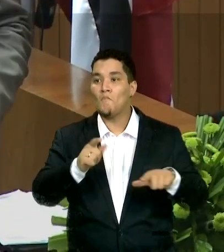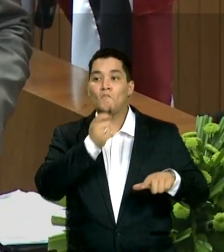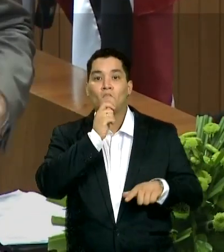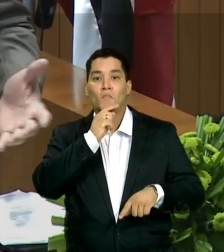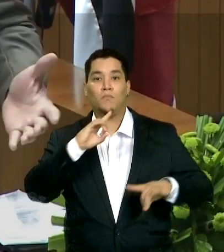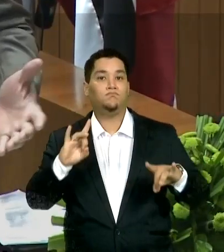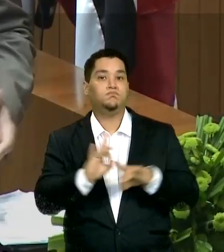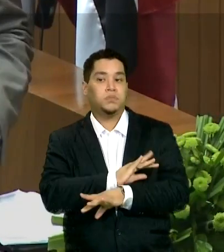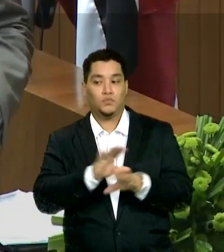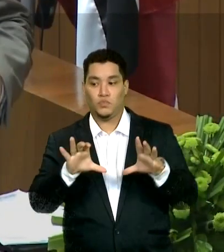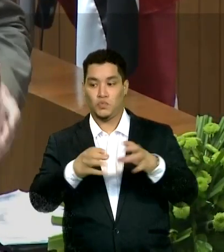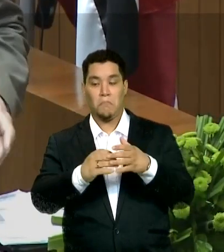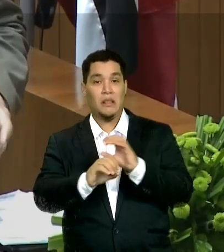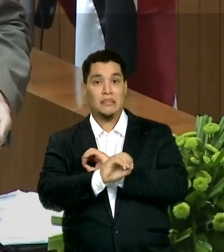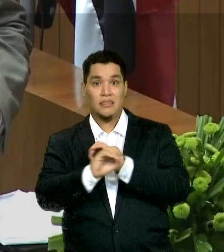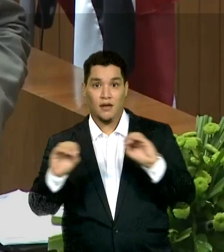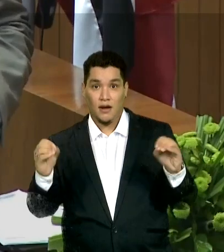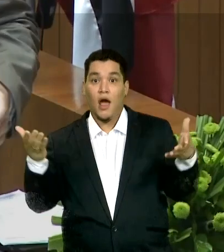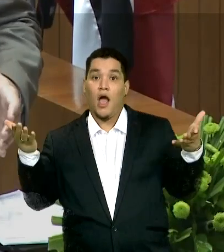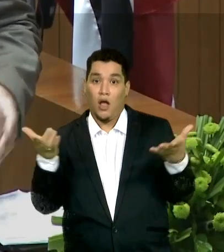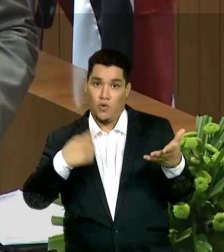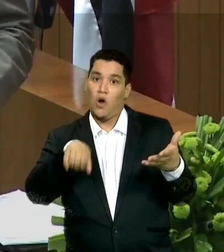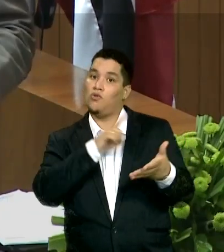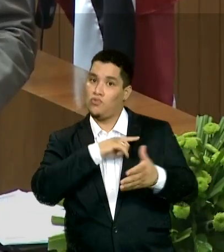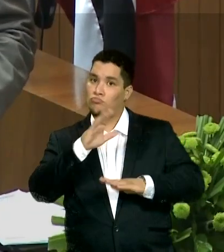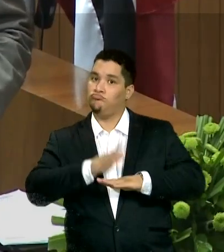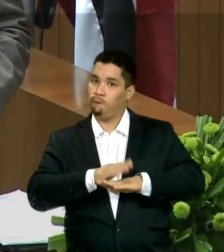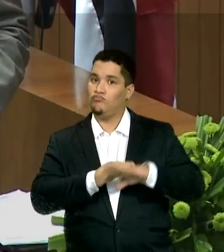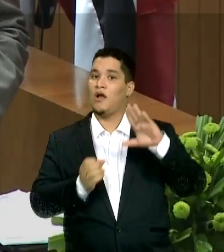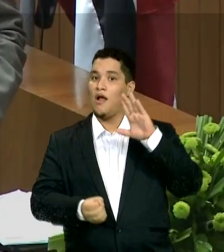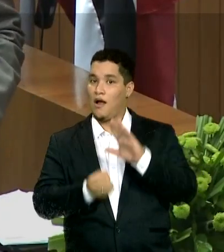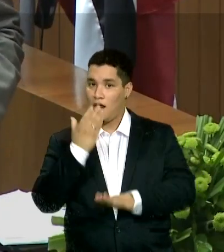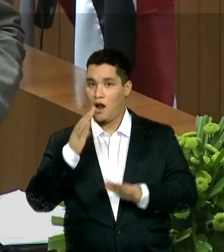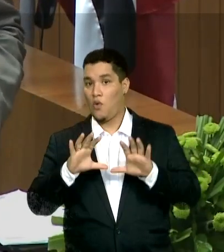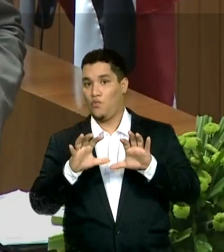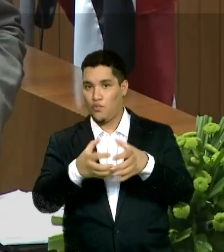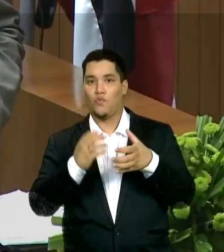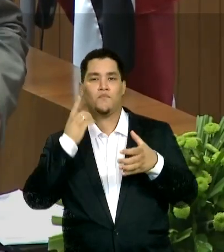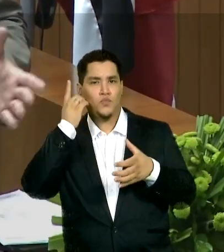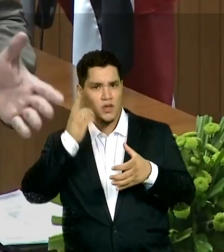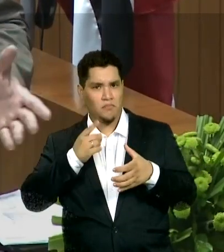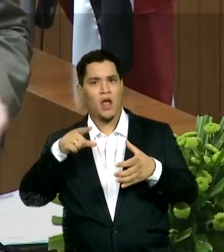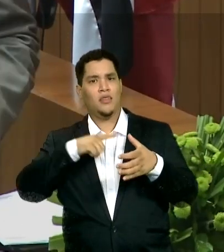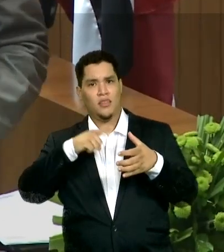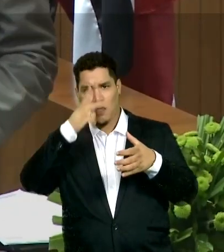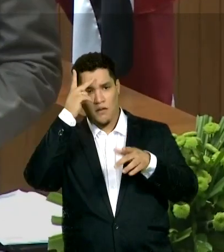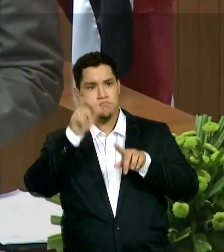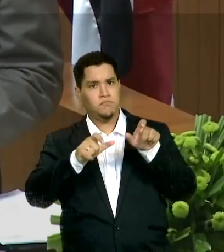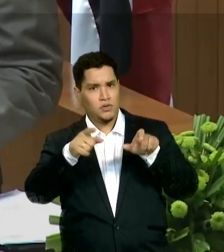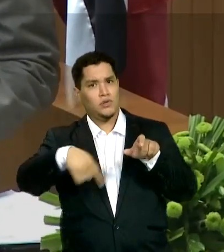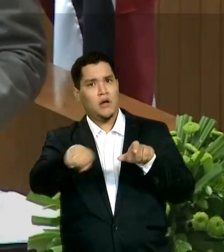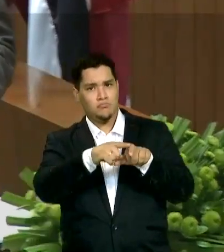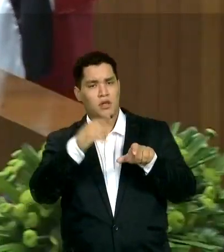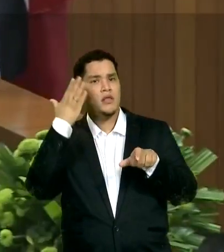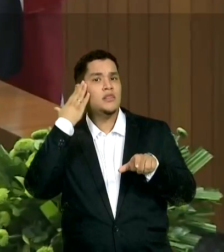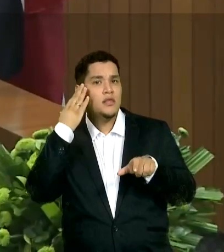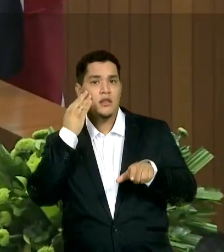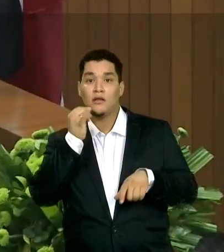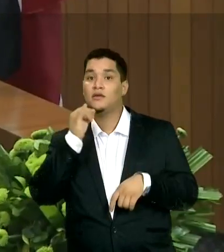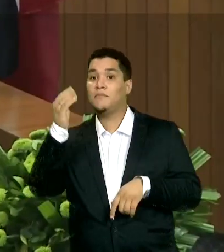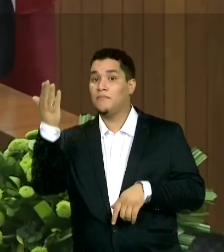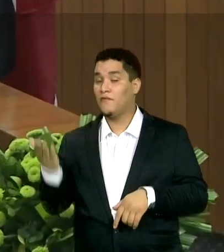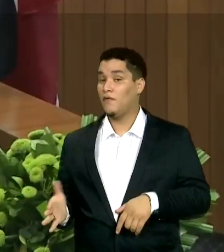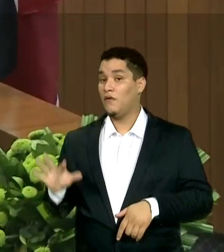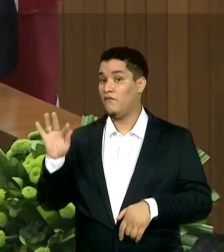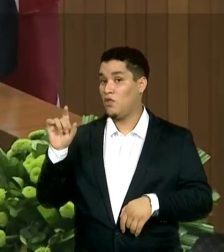período. Então, agora tem uma frente dedicada com parlamentares que têm entendimento disso, como o deputado Florencio